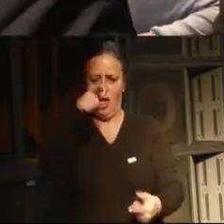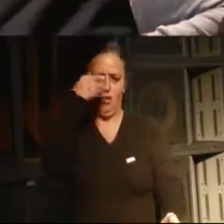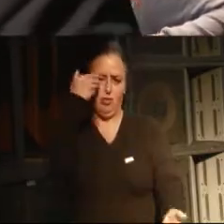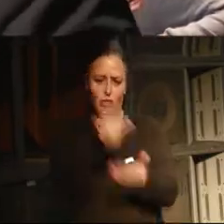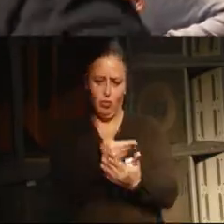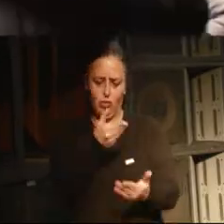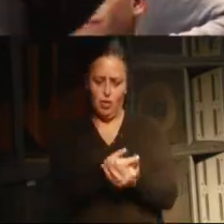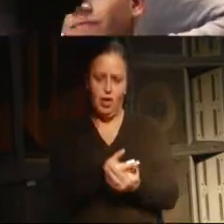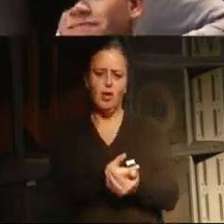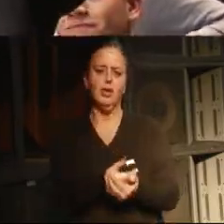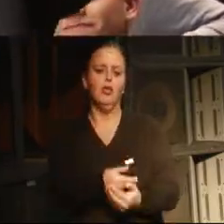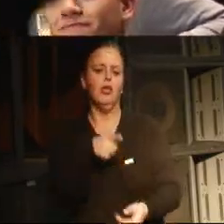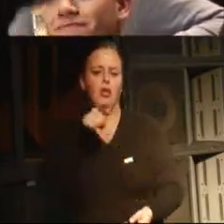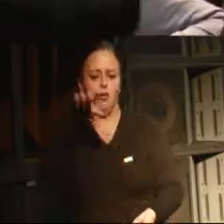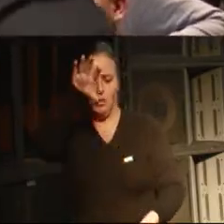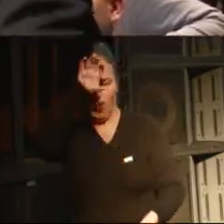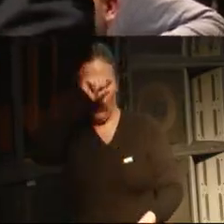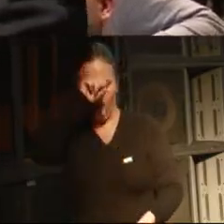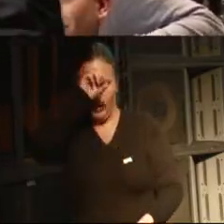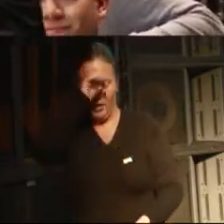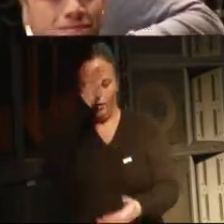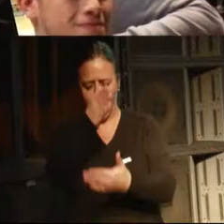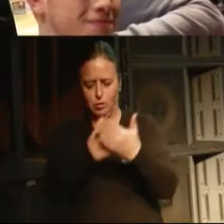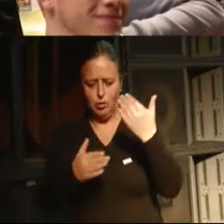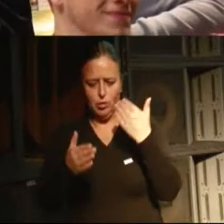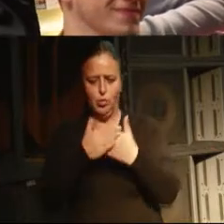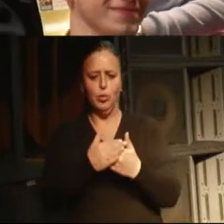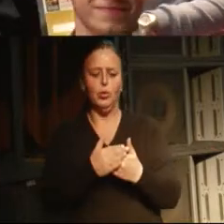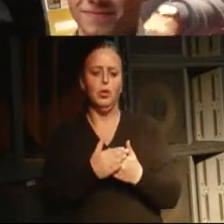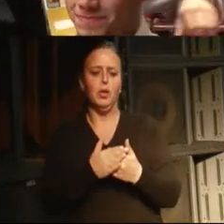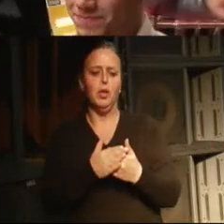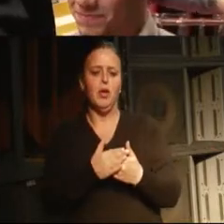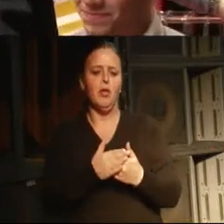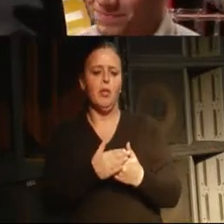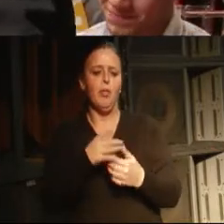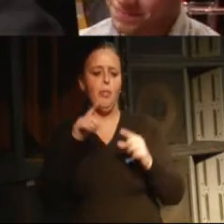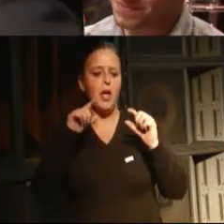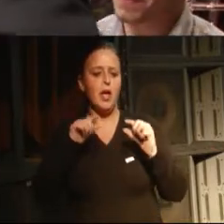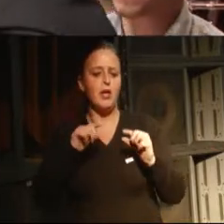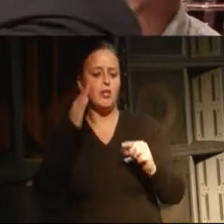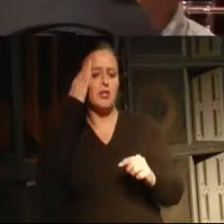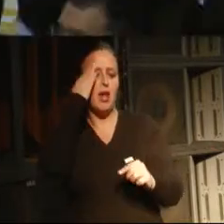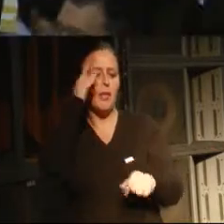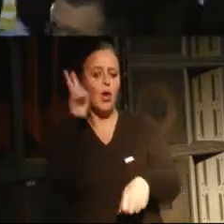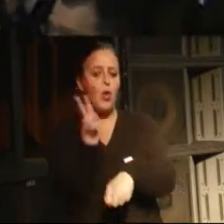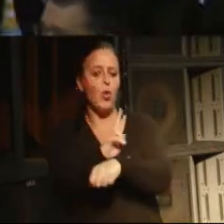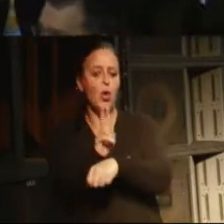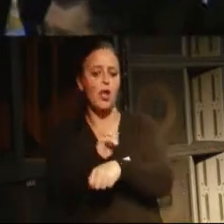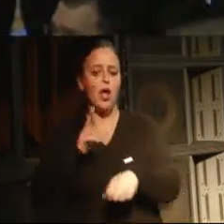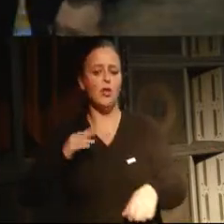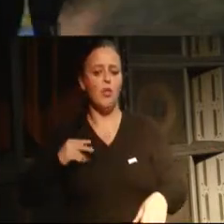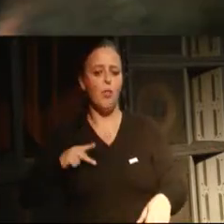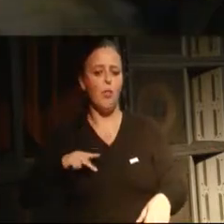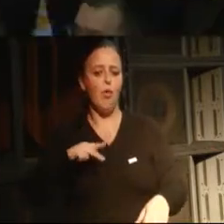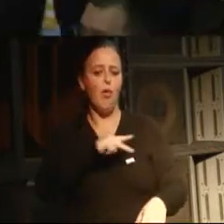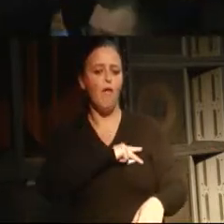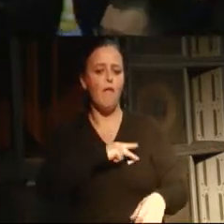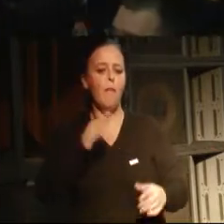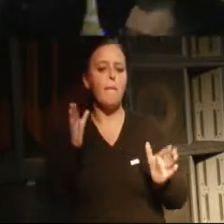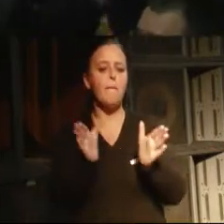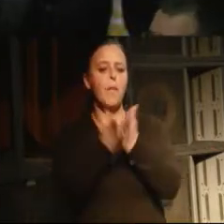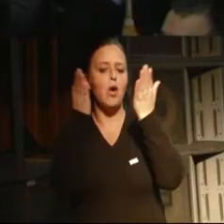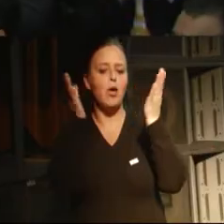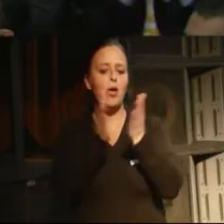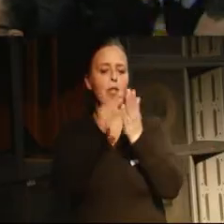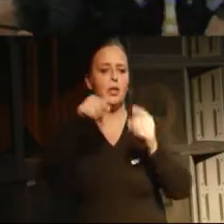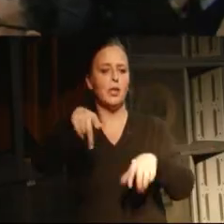estudaram eles aprenderam tudo menos saber cuidar do povo pobre que a gente país que era tratado como se